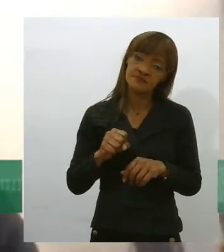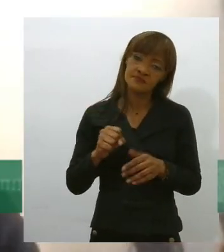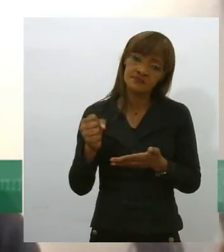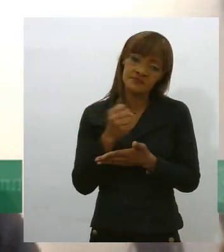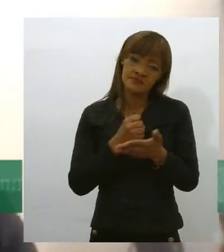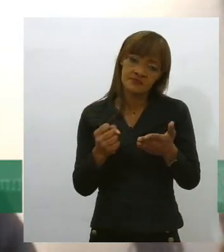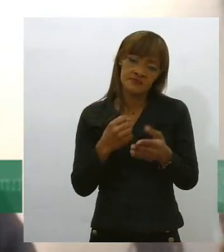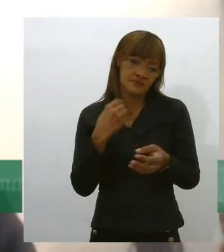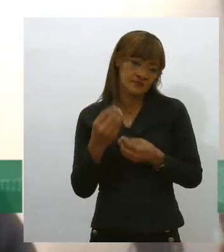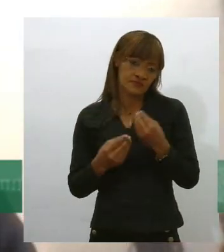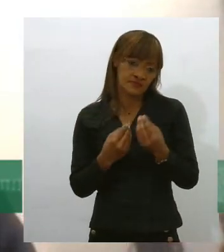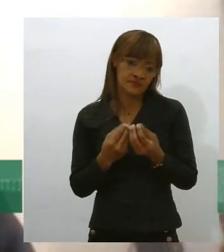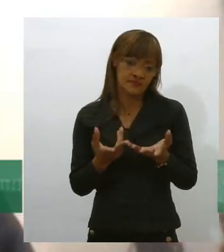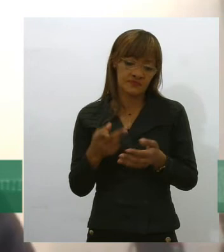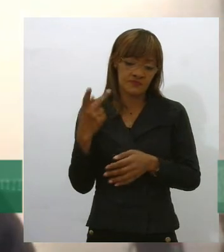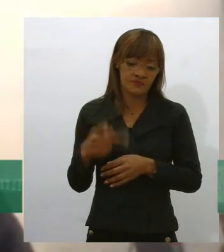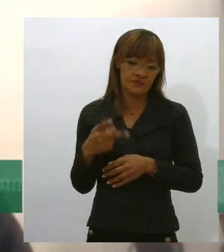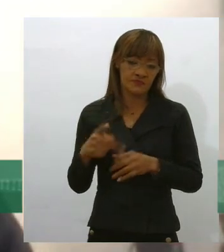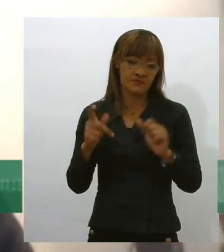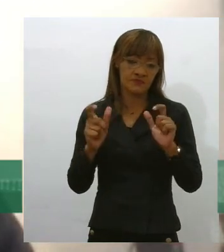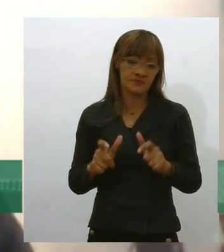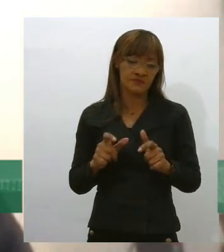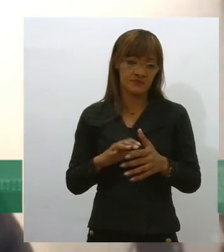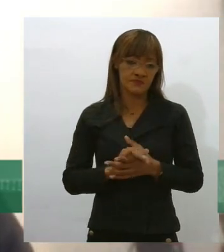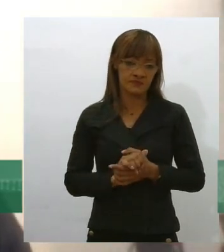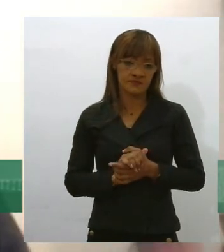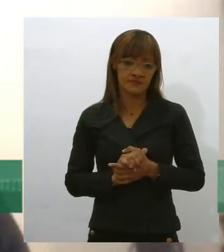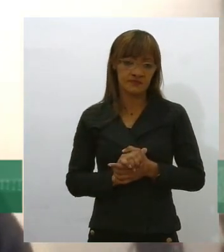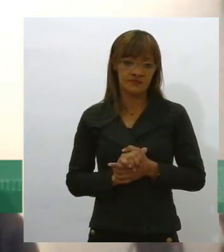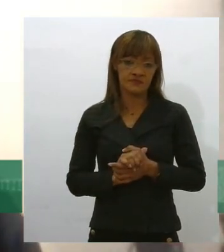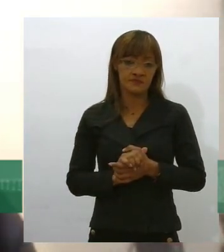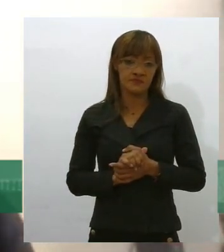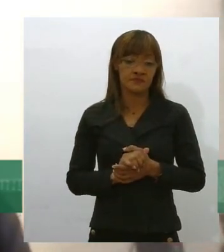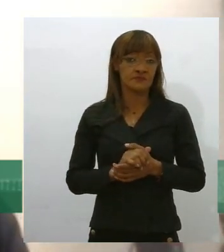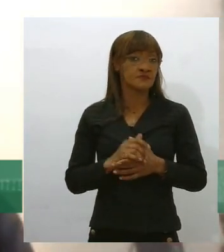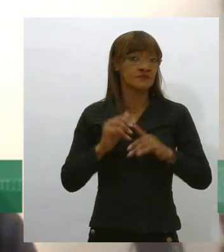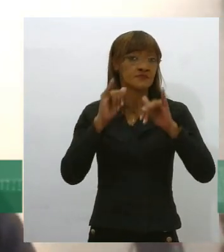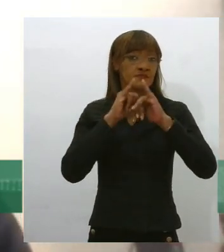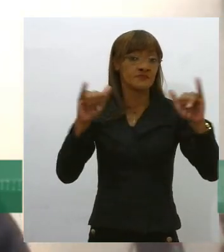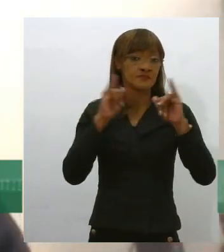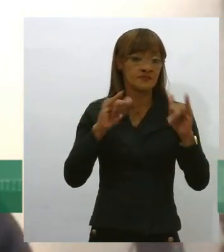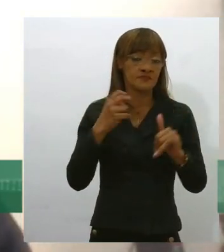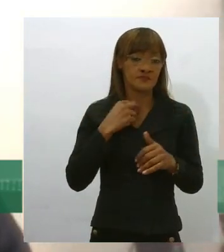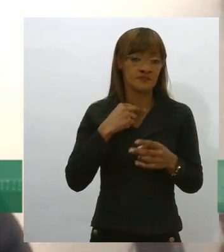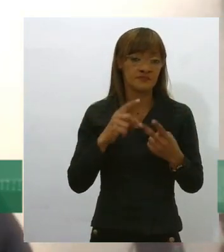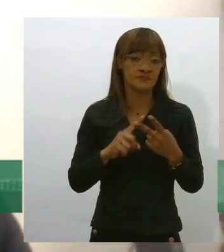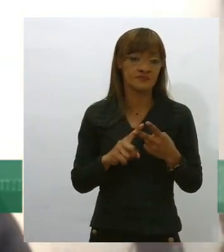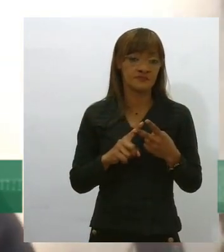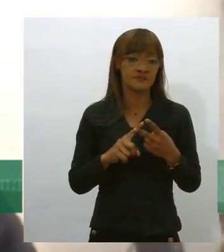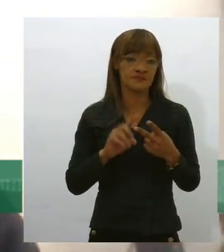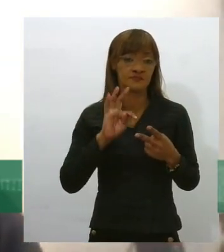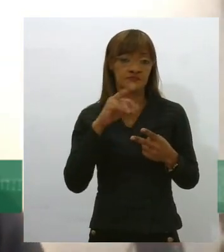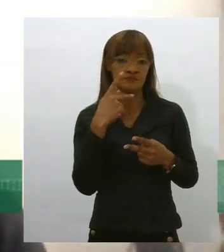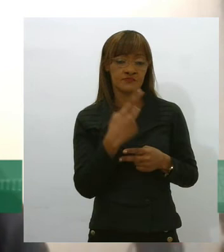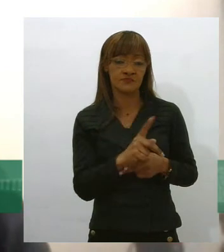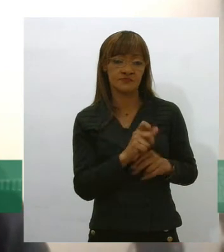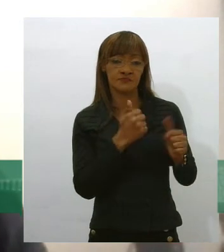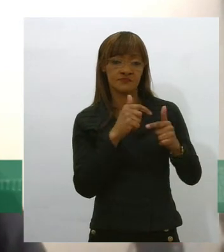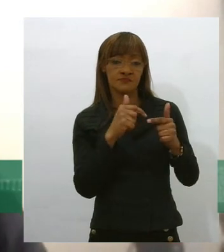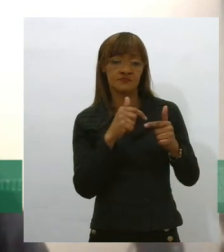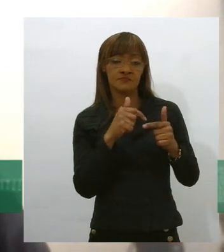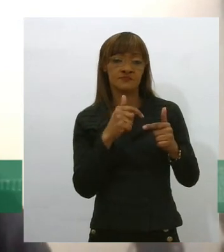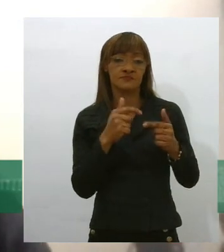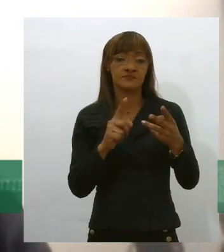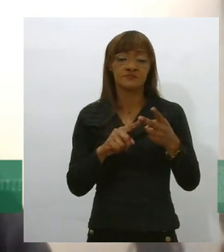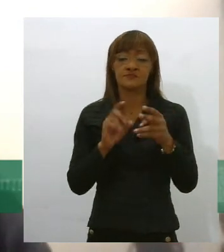não produção local e com todos os locais a não divulgação de entretenimento local o aspecto Educacional